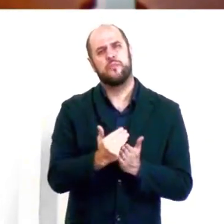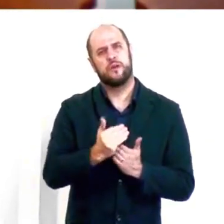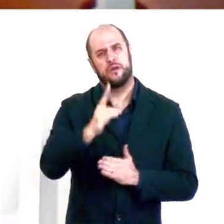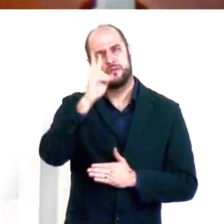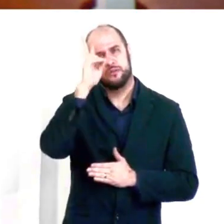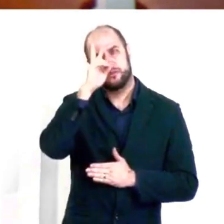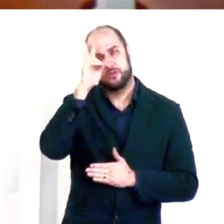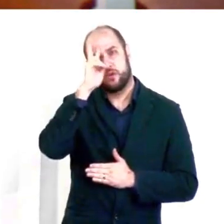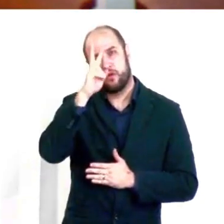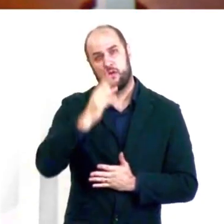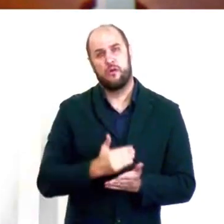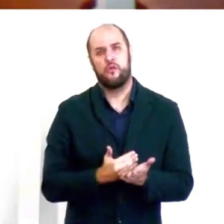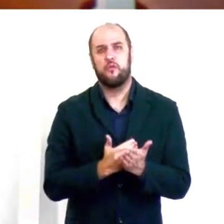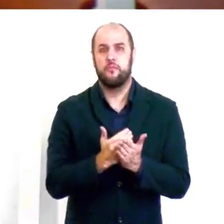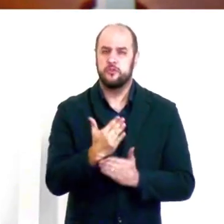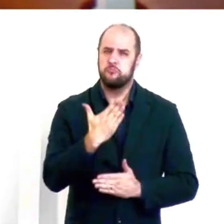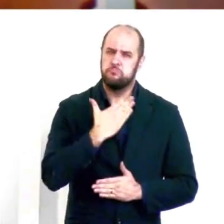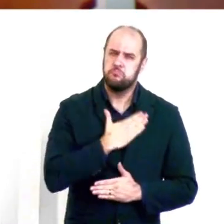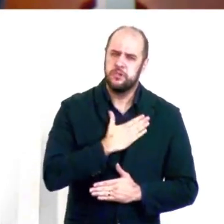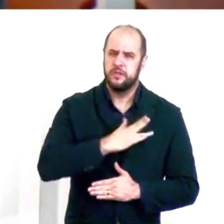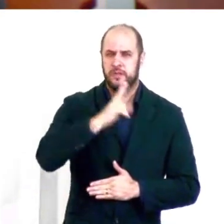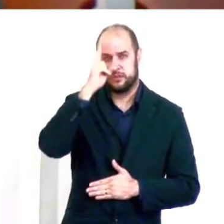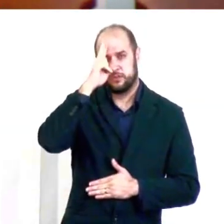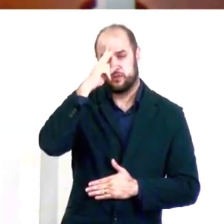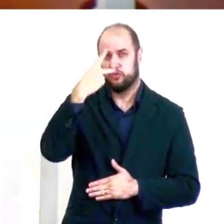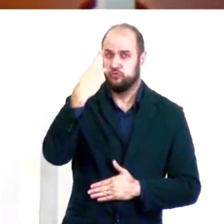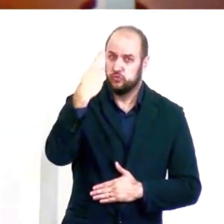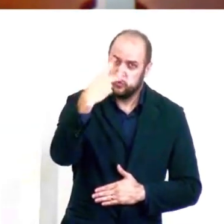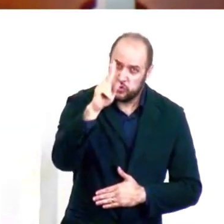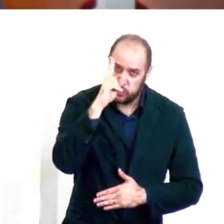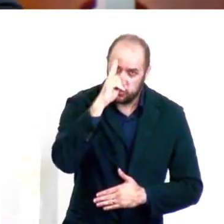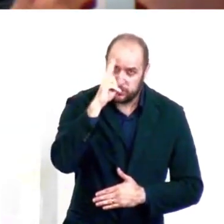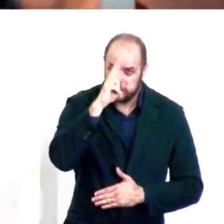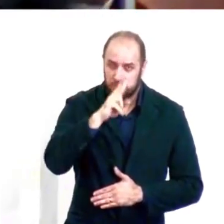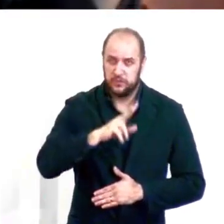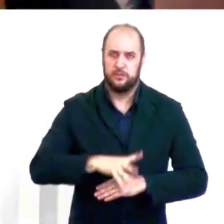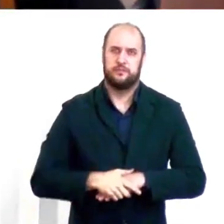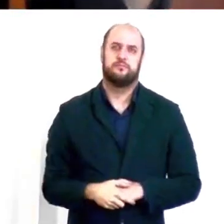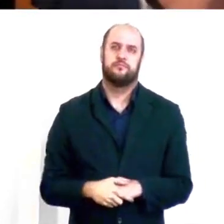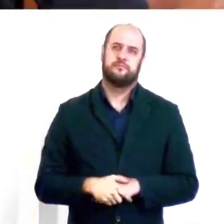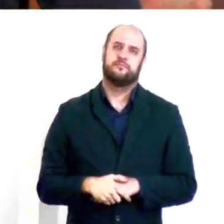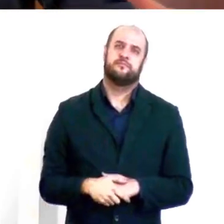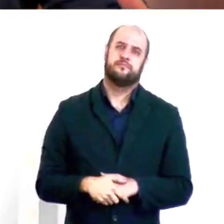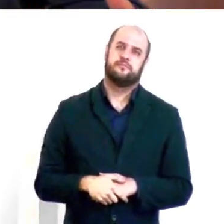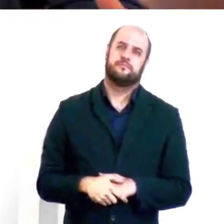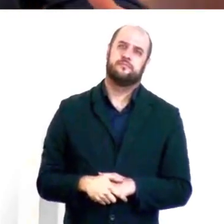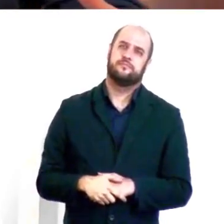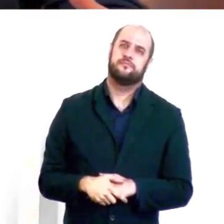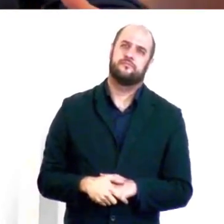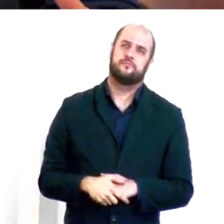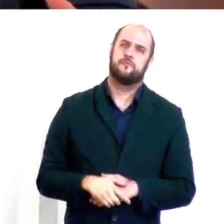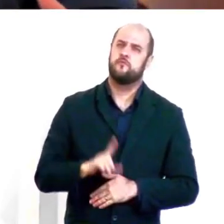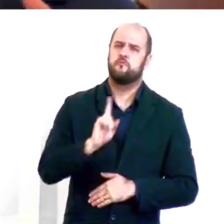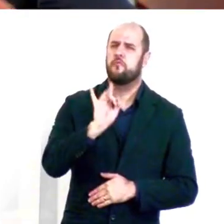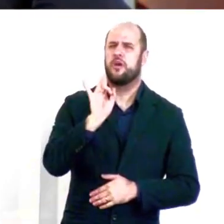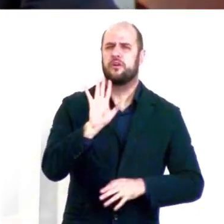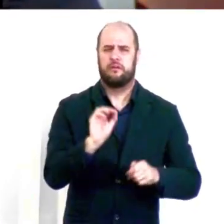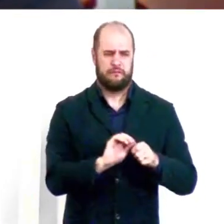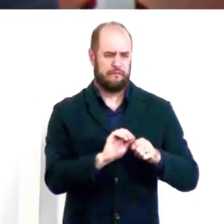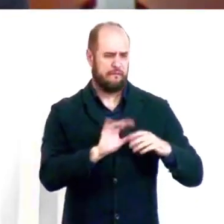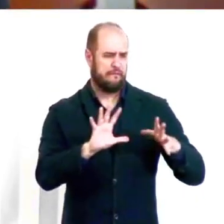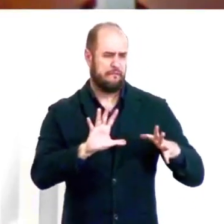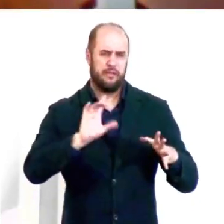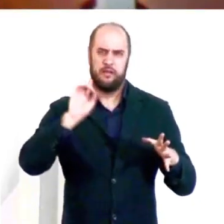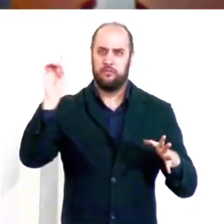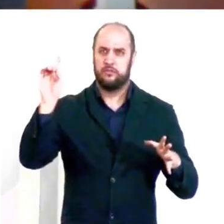é o início da minha e da sua história. Não apenas na criação de Deus, mas